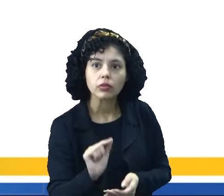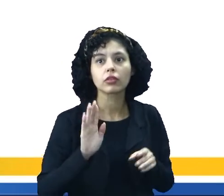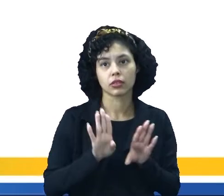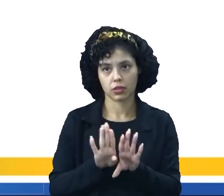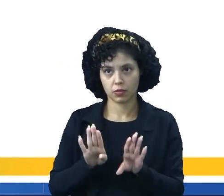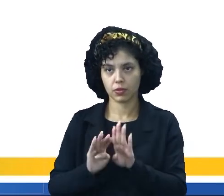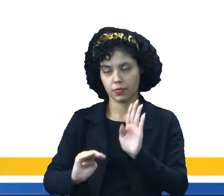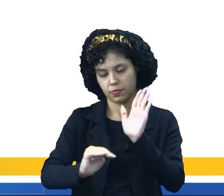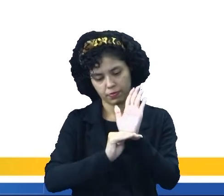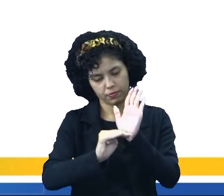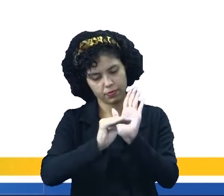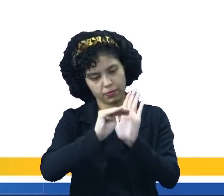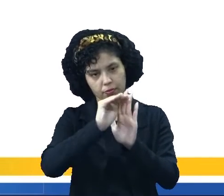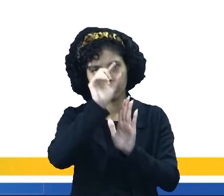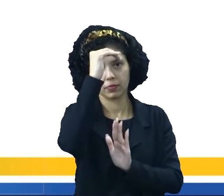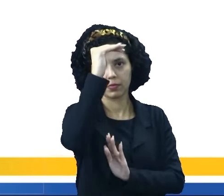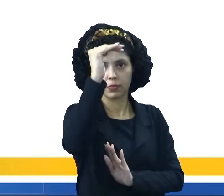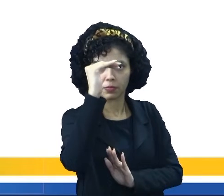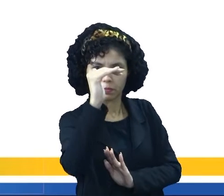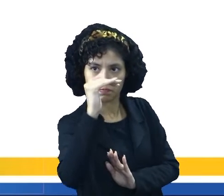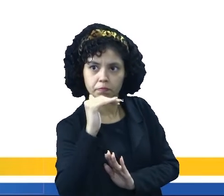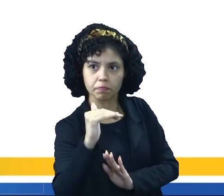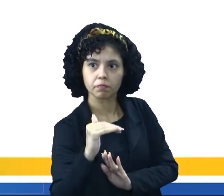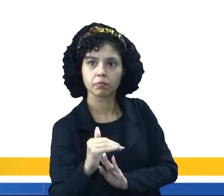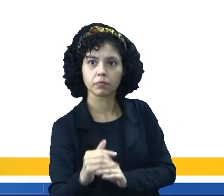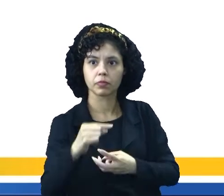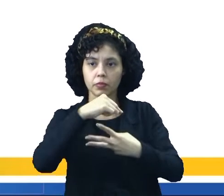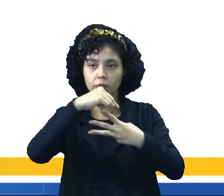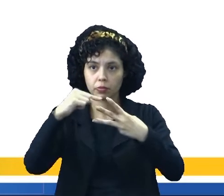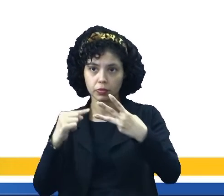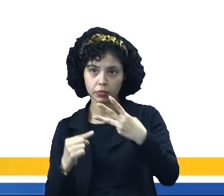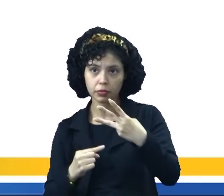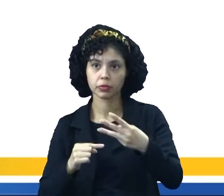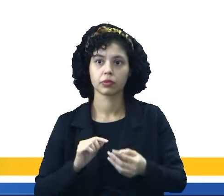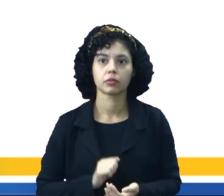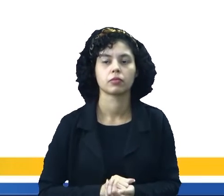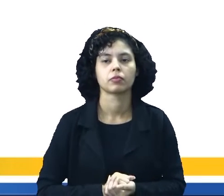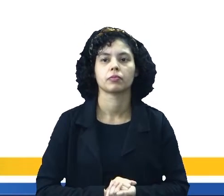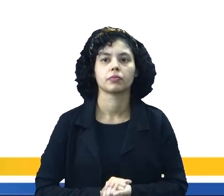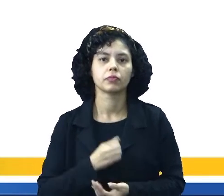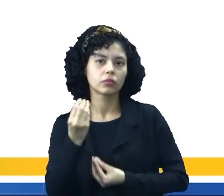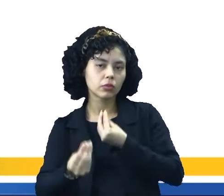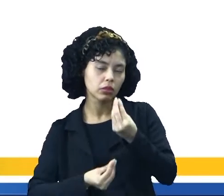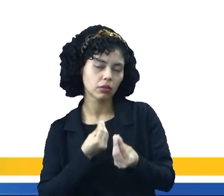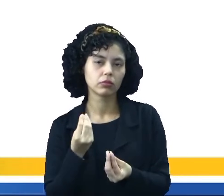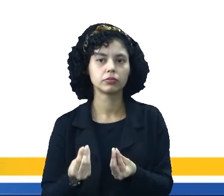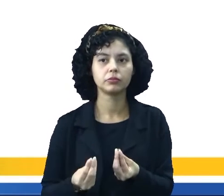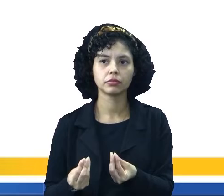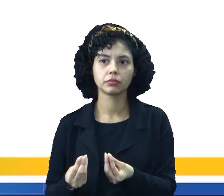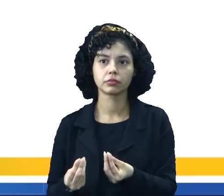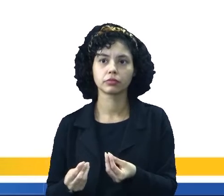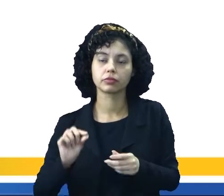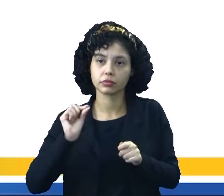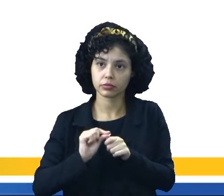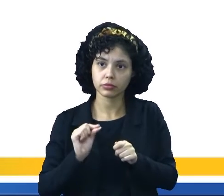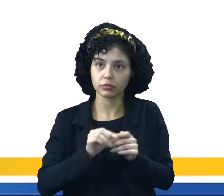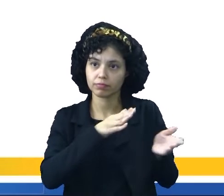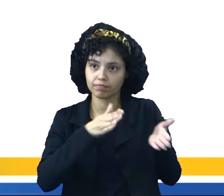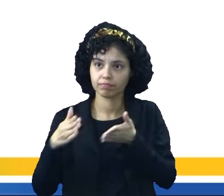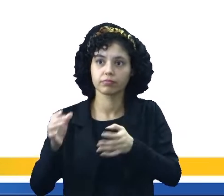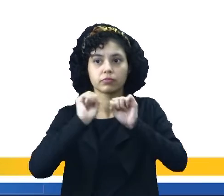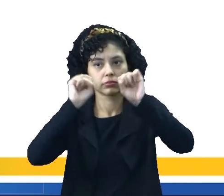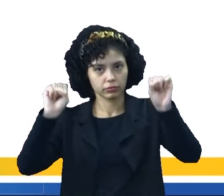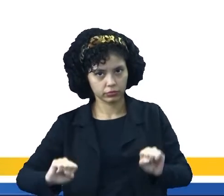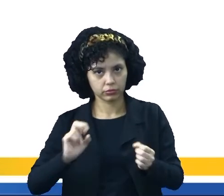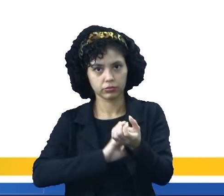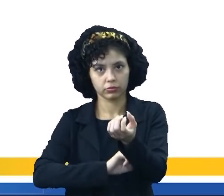essas camadas. Nós temos aí tanto a dura mater como a aracnoide e a pia mater. Como a medula espinhal faz parte do sistema